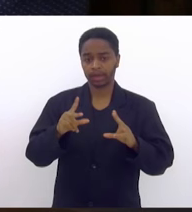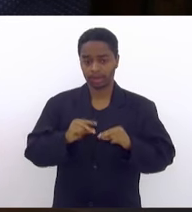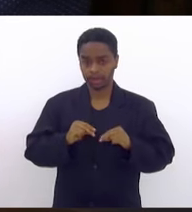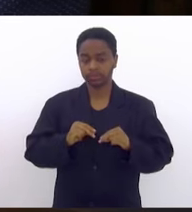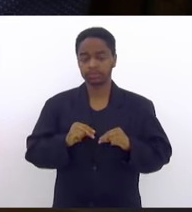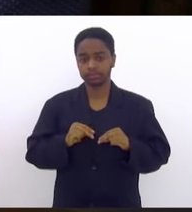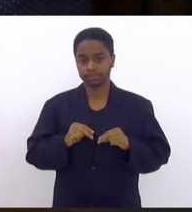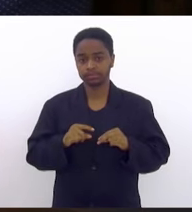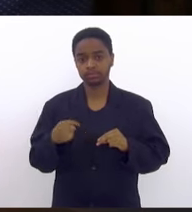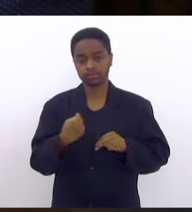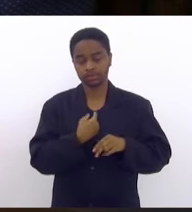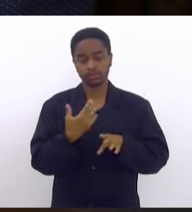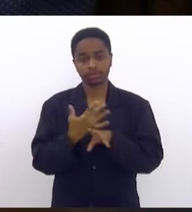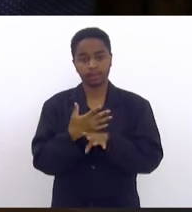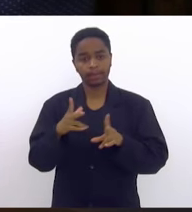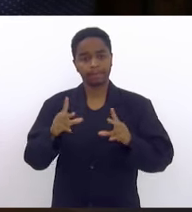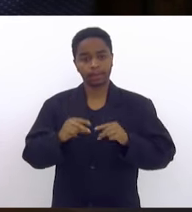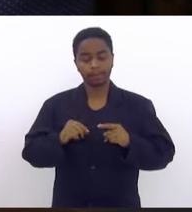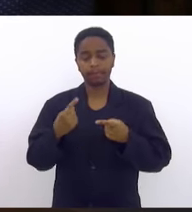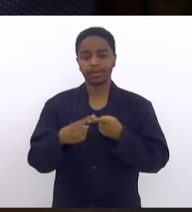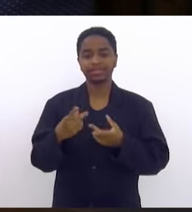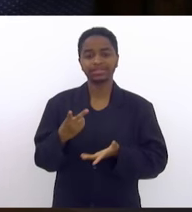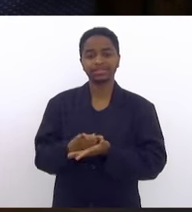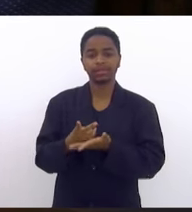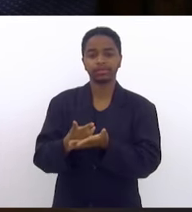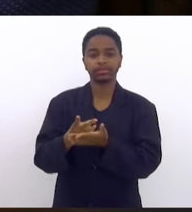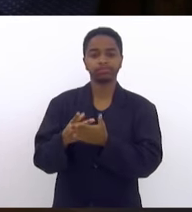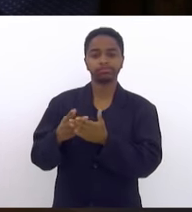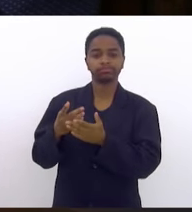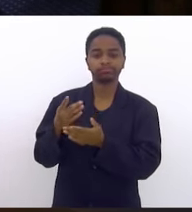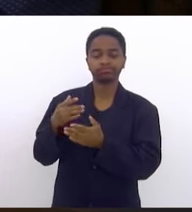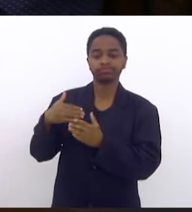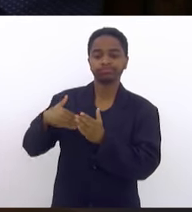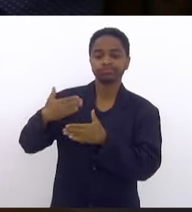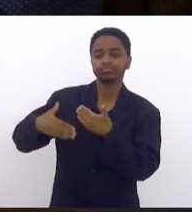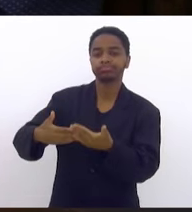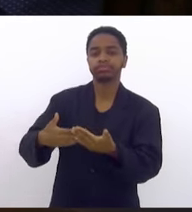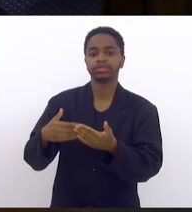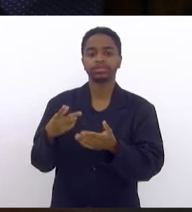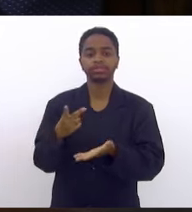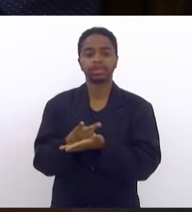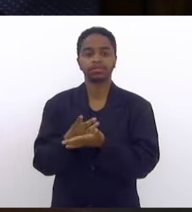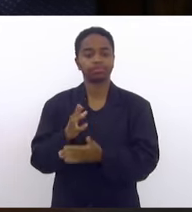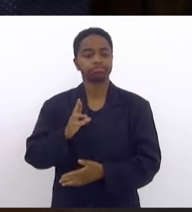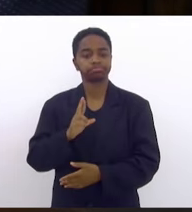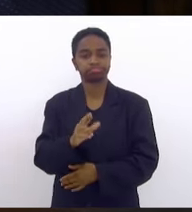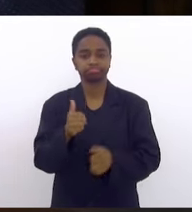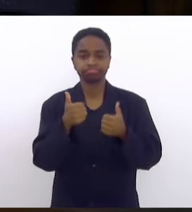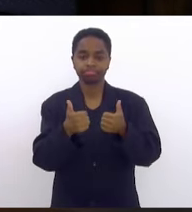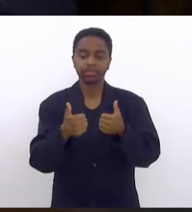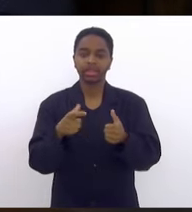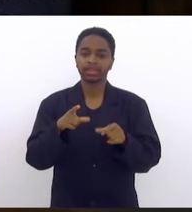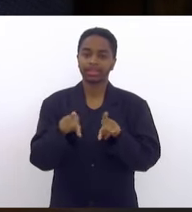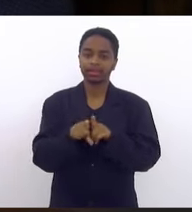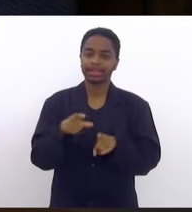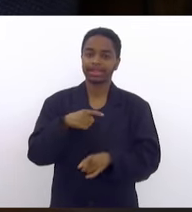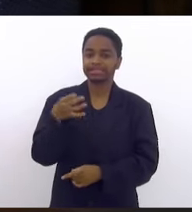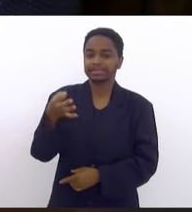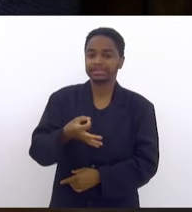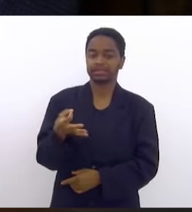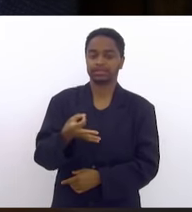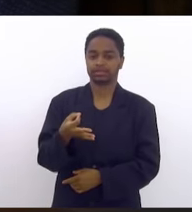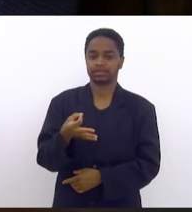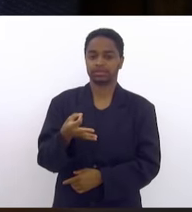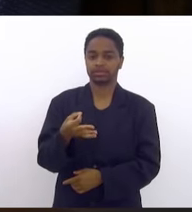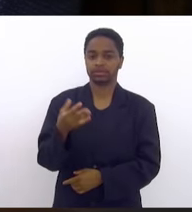merece estar sempre na frente, está sempre bem representada. Eu tenho certeza